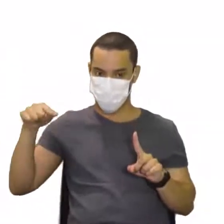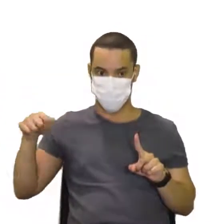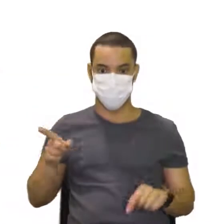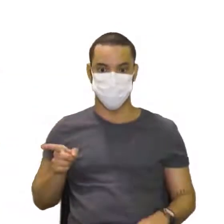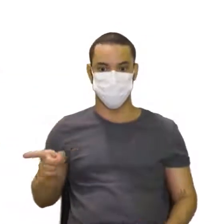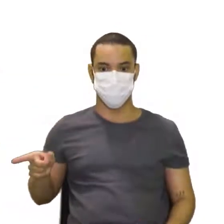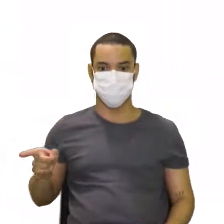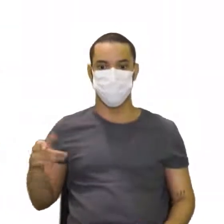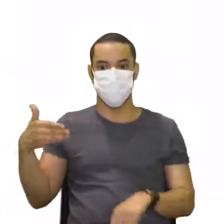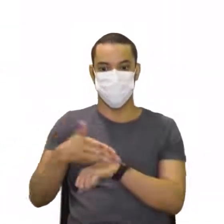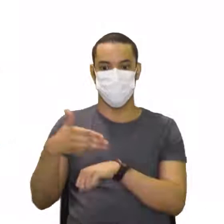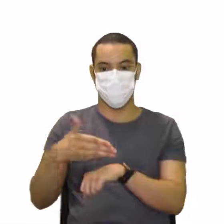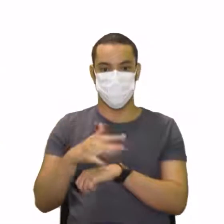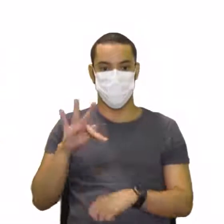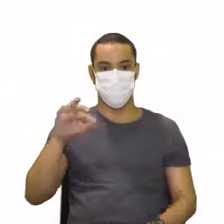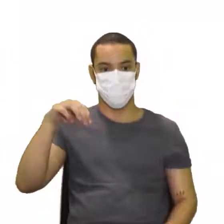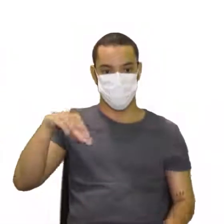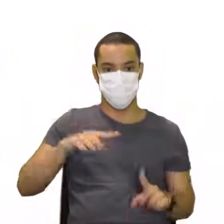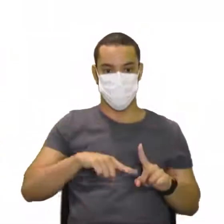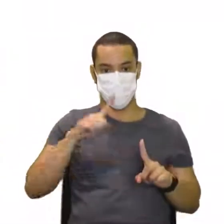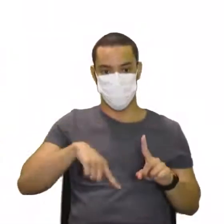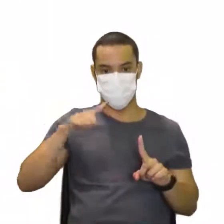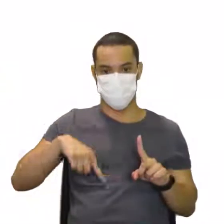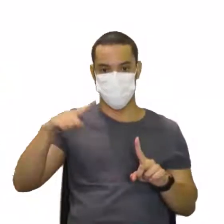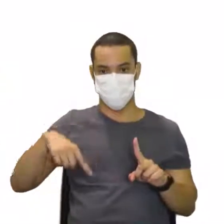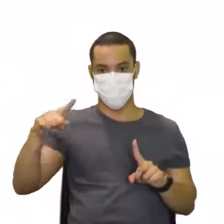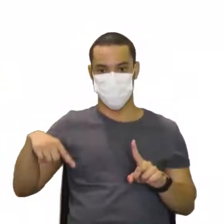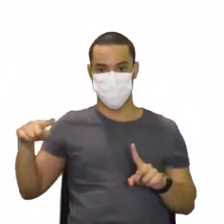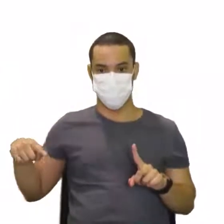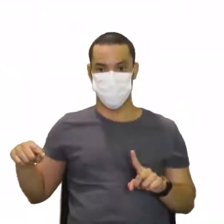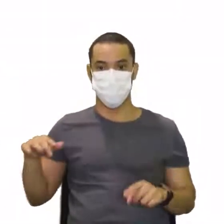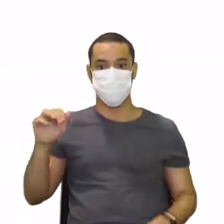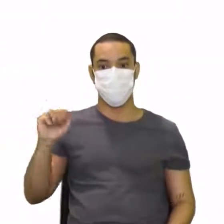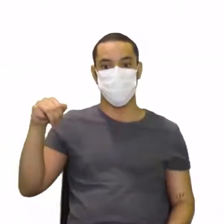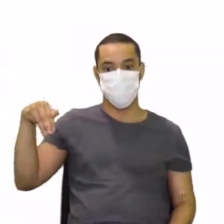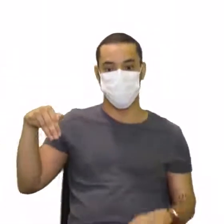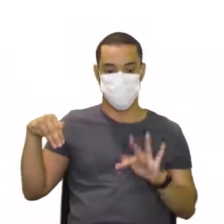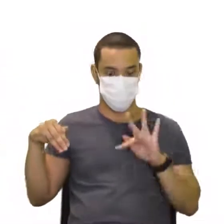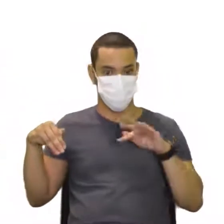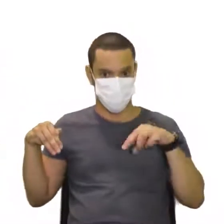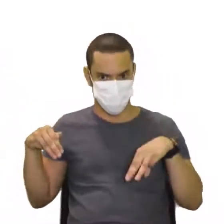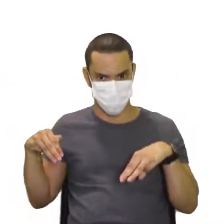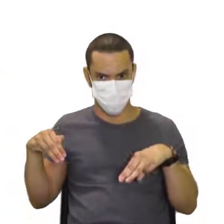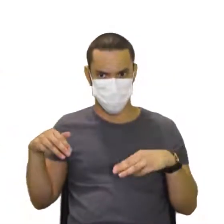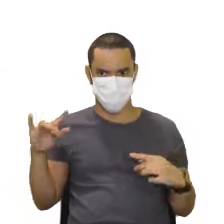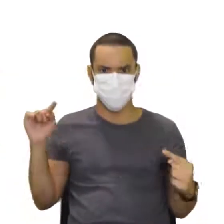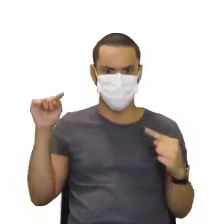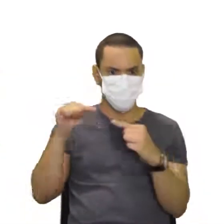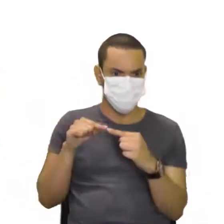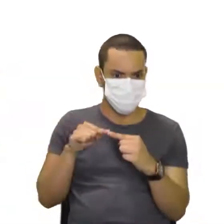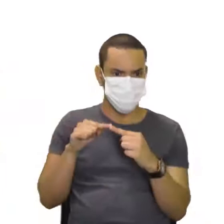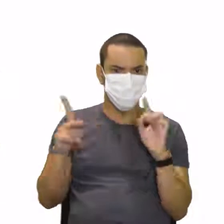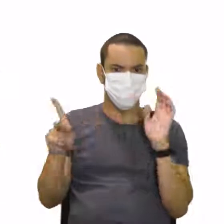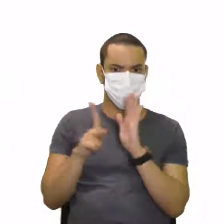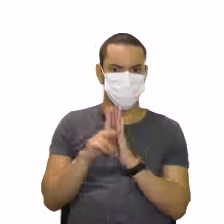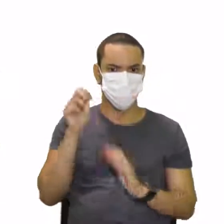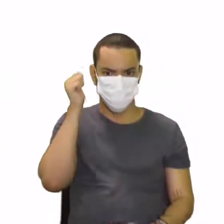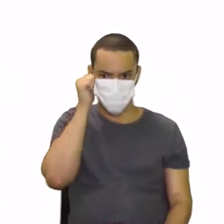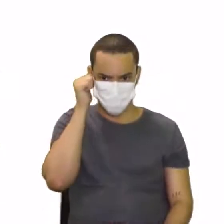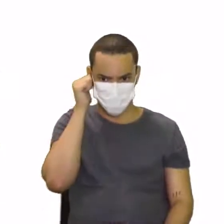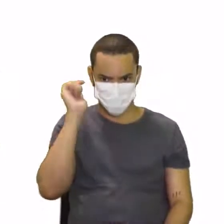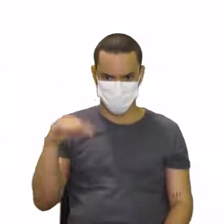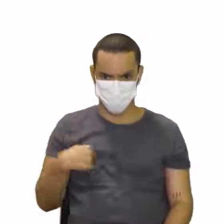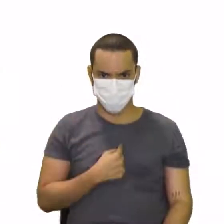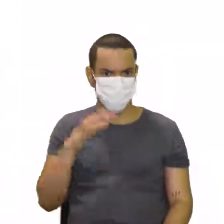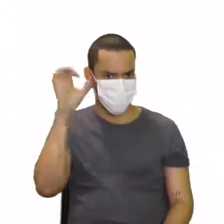modulado em frequência FM. Professor, esse AM e esse FM aí estão relacionados à rádio que